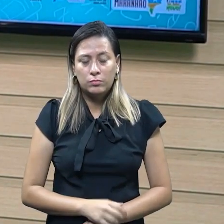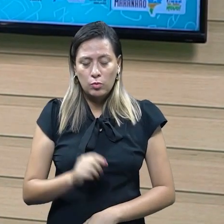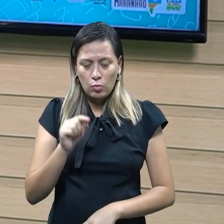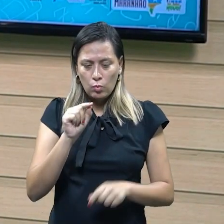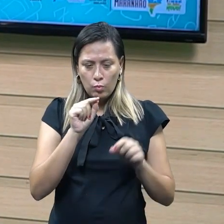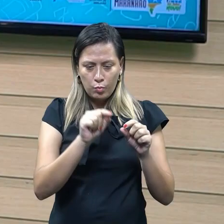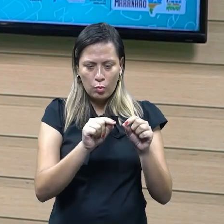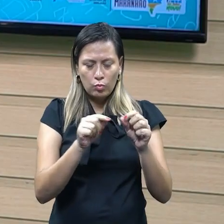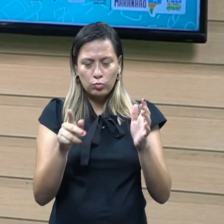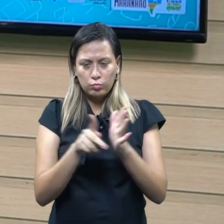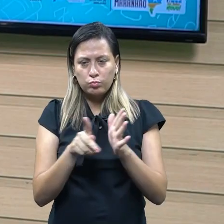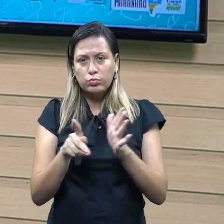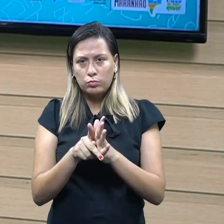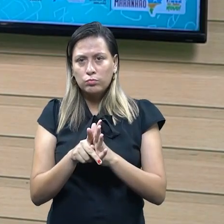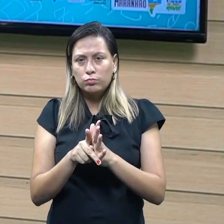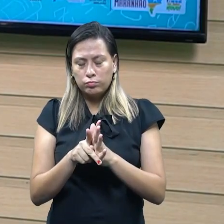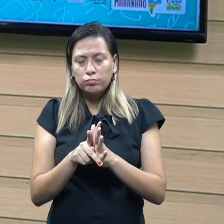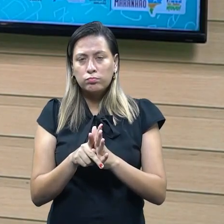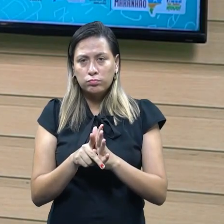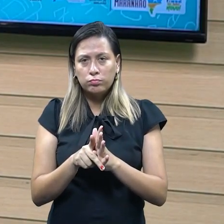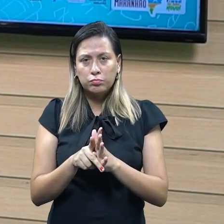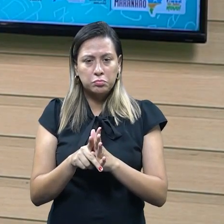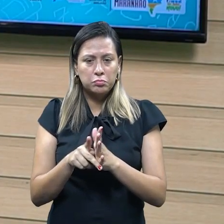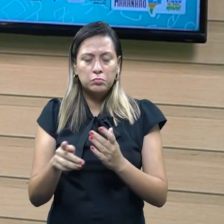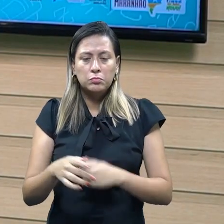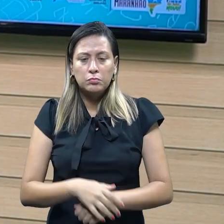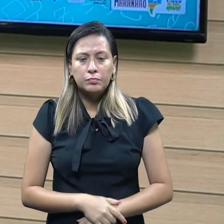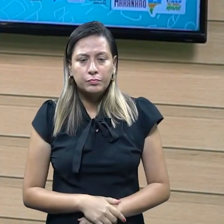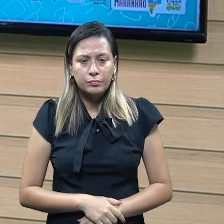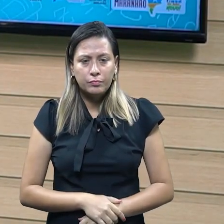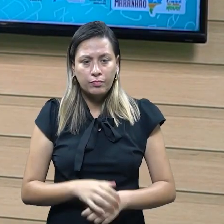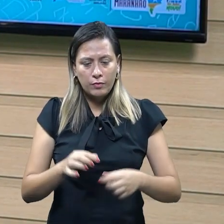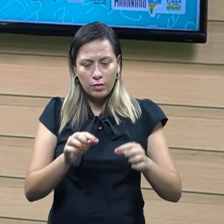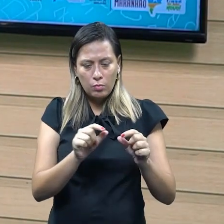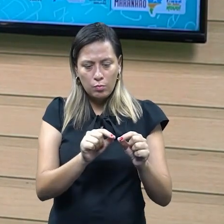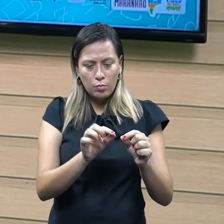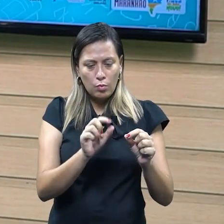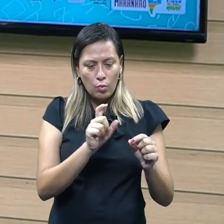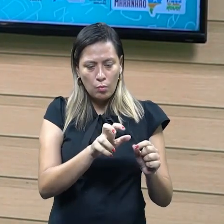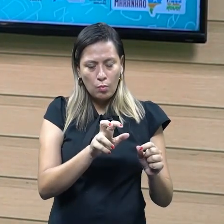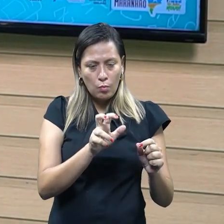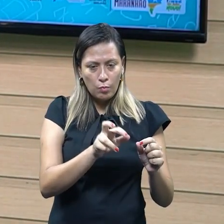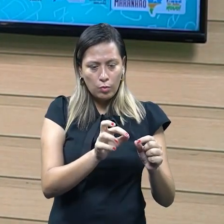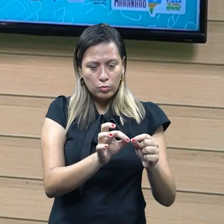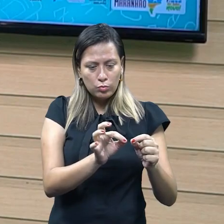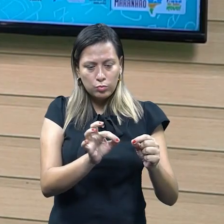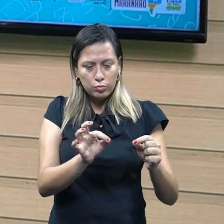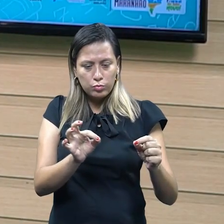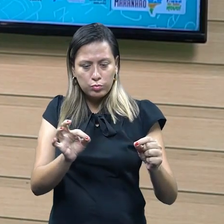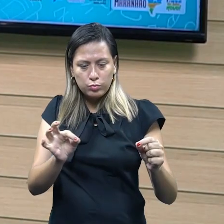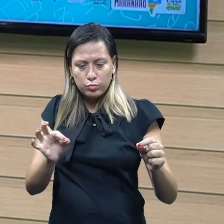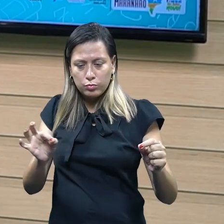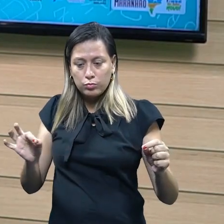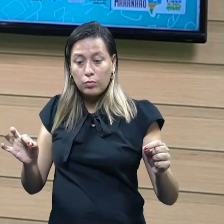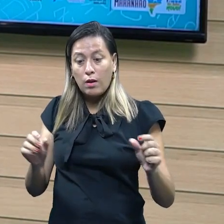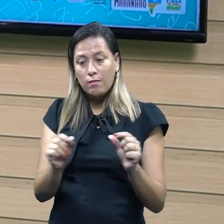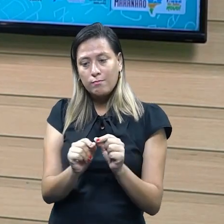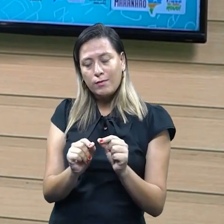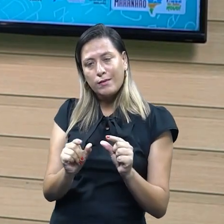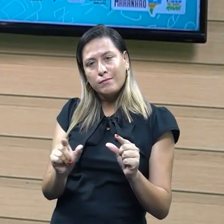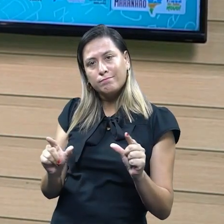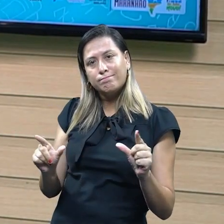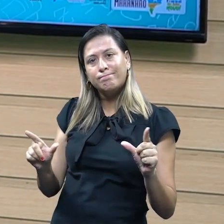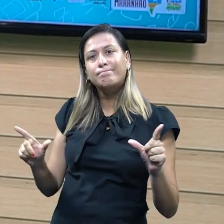um ponto dessa figura, um ponto qualquer, e ao esticar este ponto, ele vai ampliar a